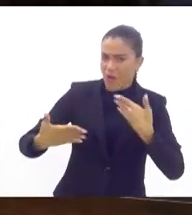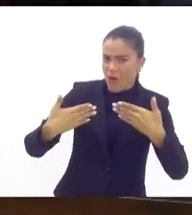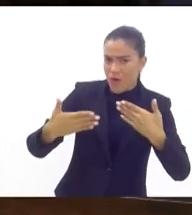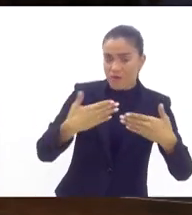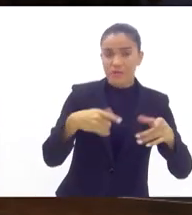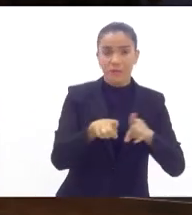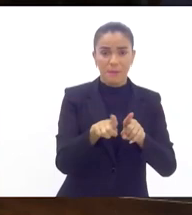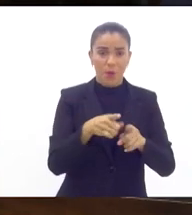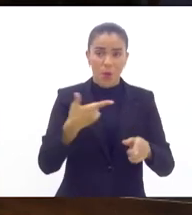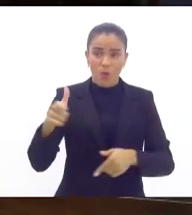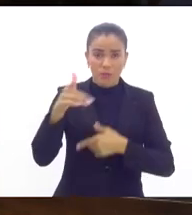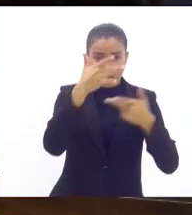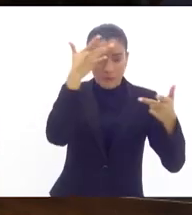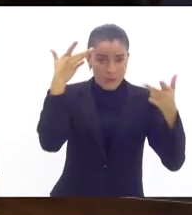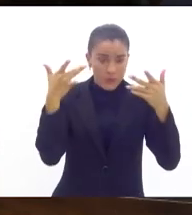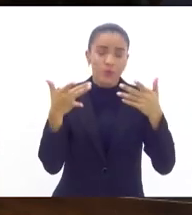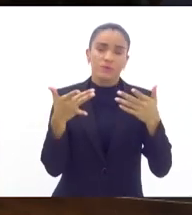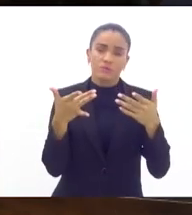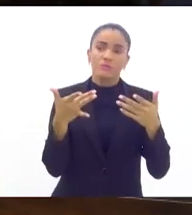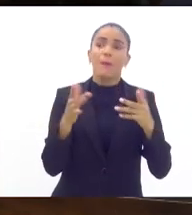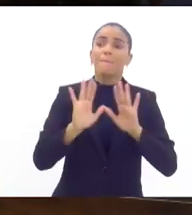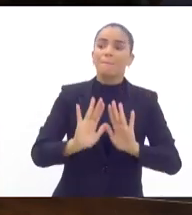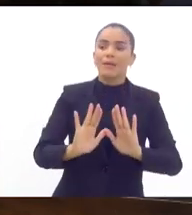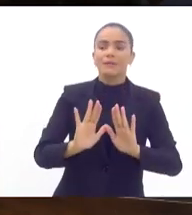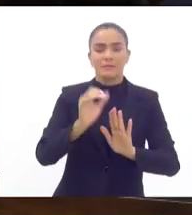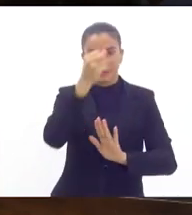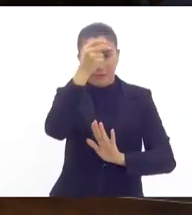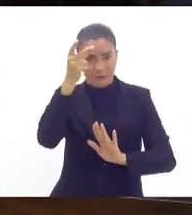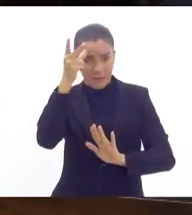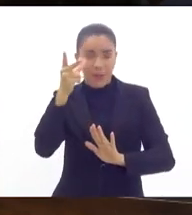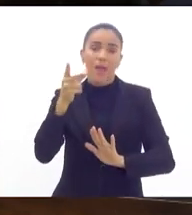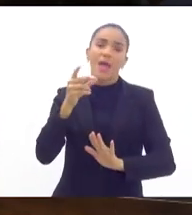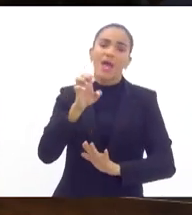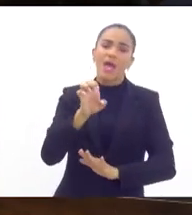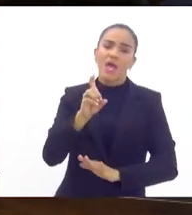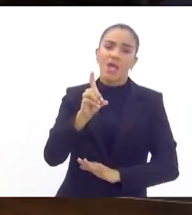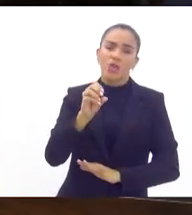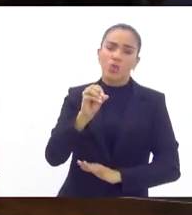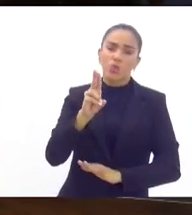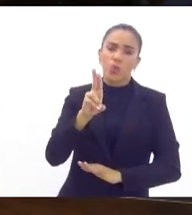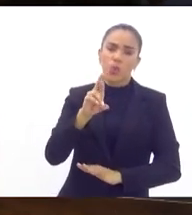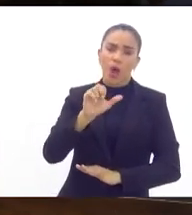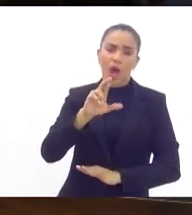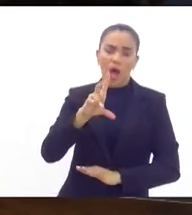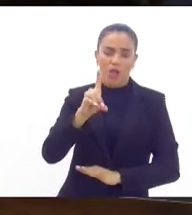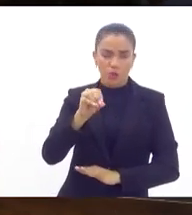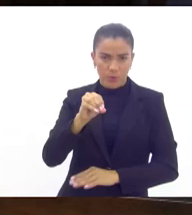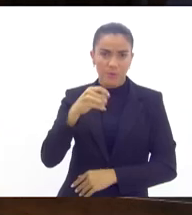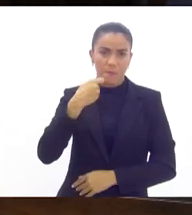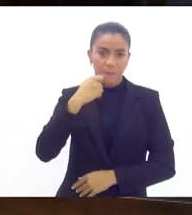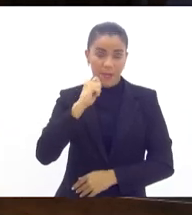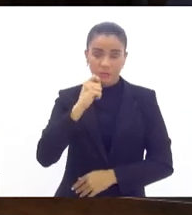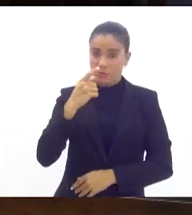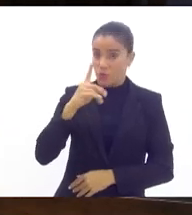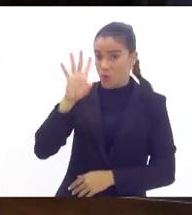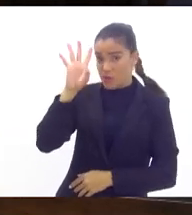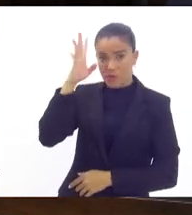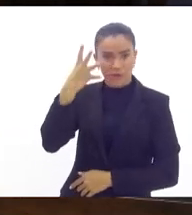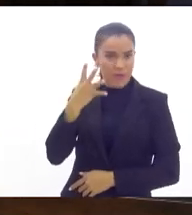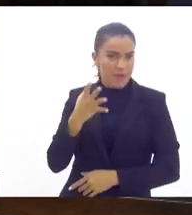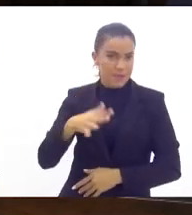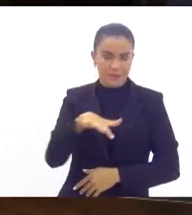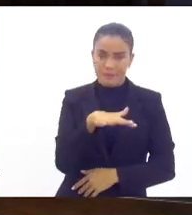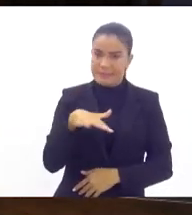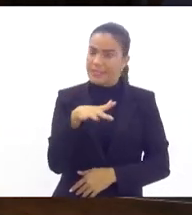com outras pessoas a gente tá tentando resolver mas se a prefeitura se o Eduardo Paes não descruzar os braços para tentar também ajudar a situação a